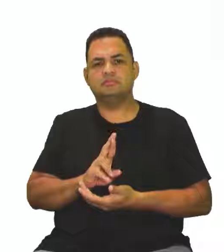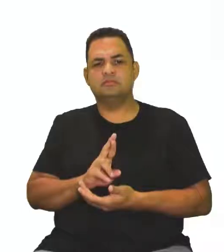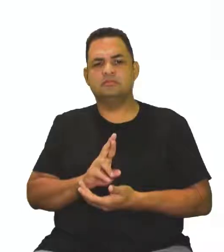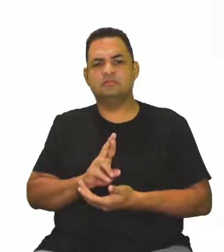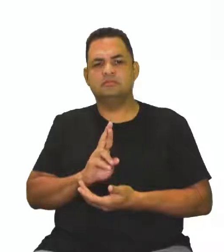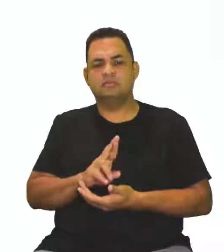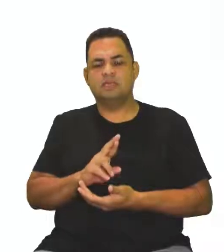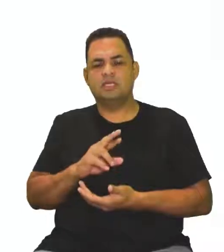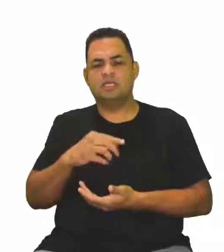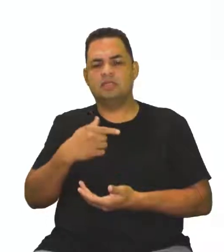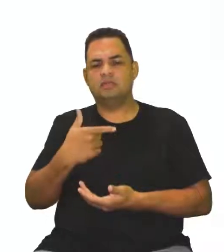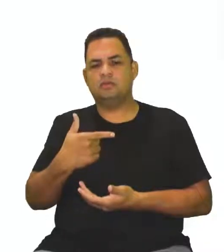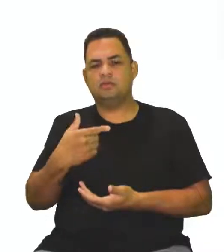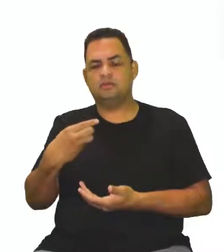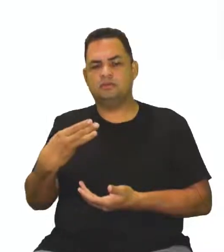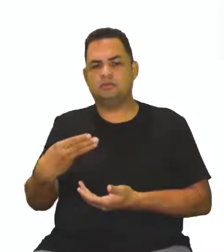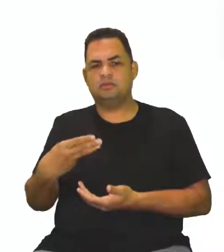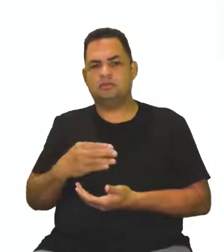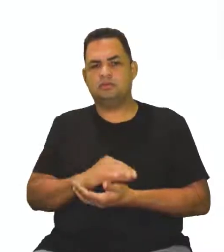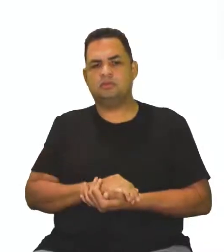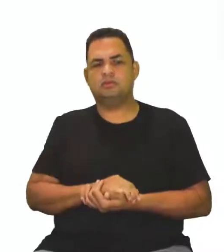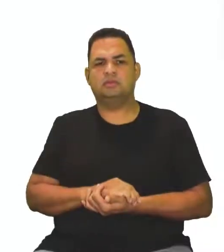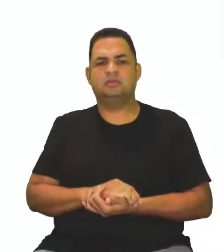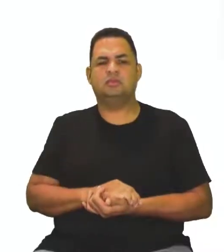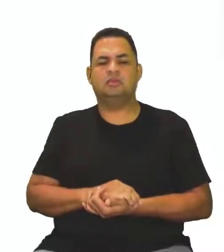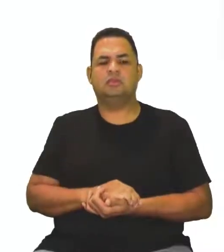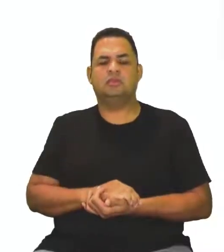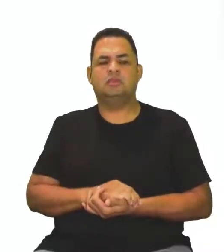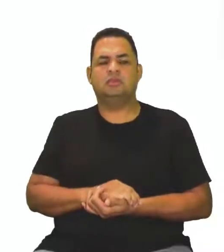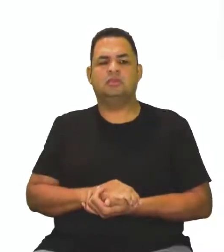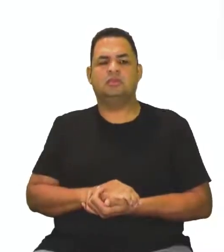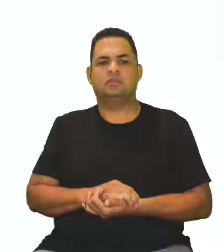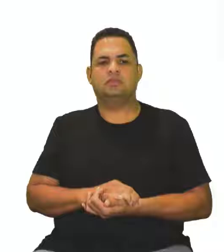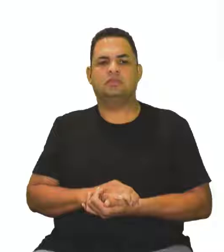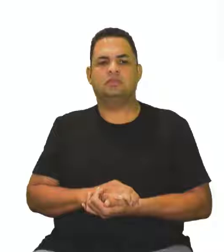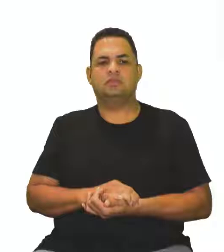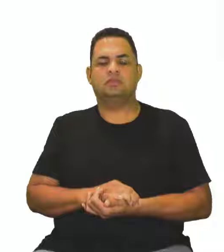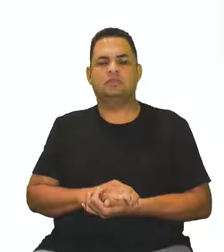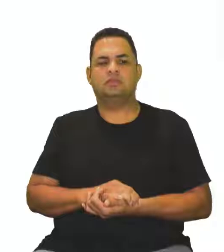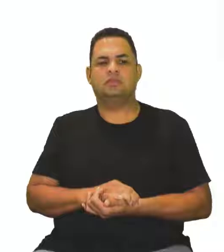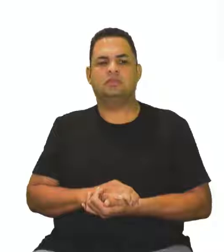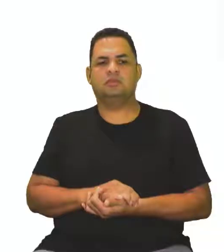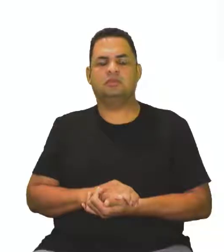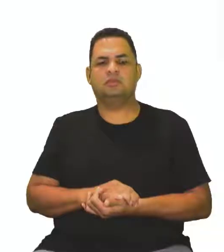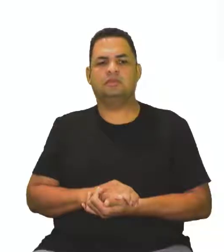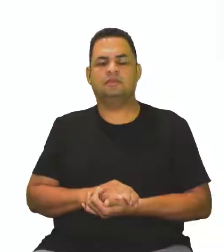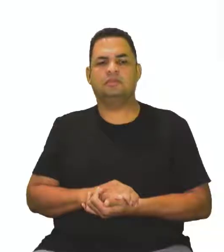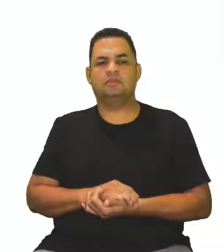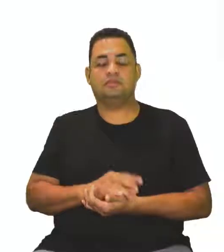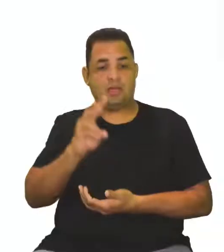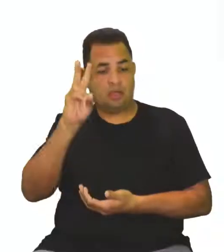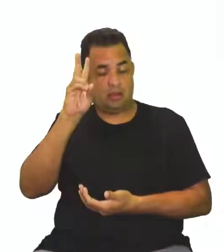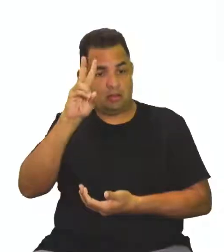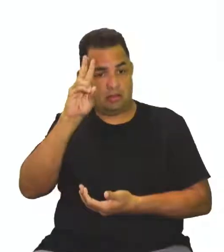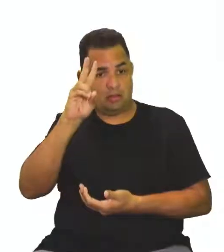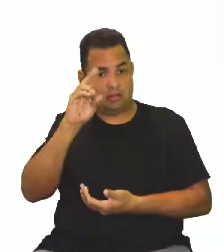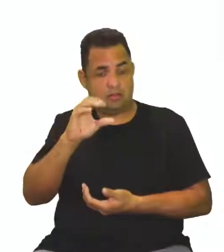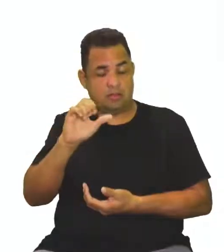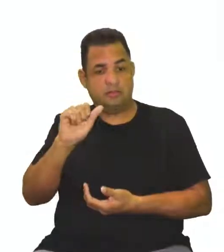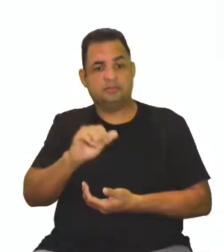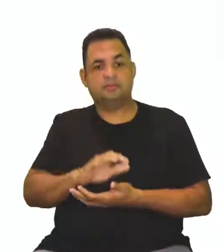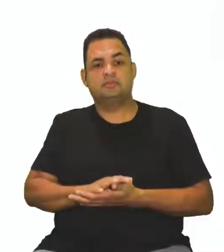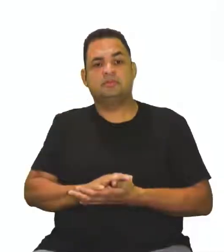de 2, 3 aqui, R de 1, nós vimos aquela corrente lá. Lembrando que